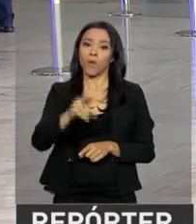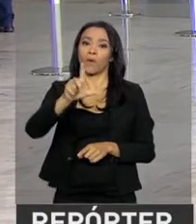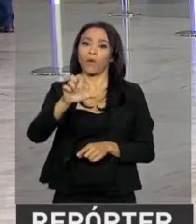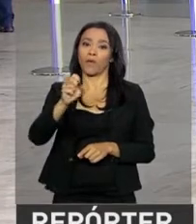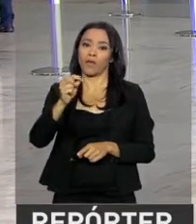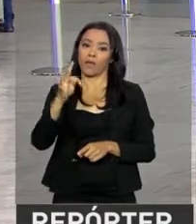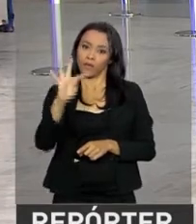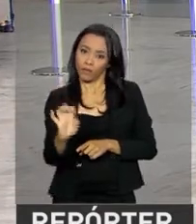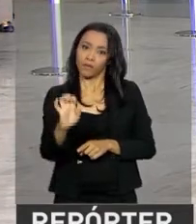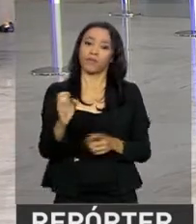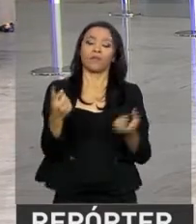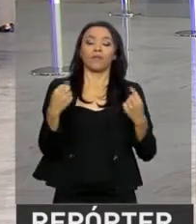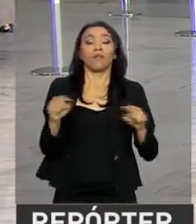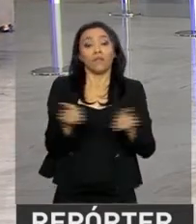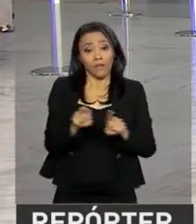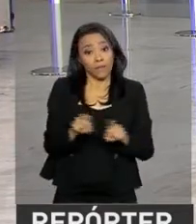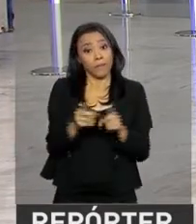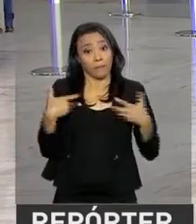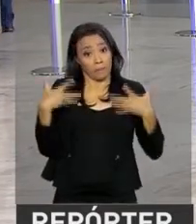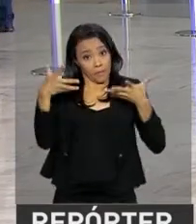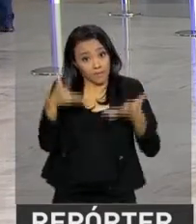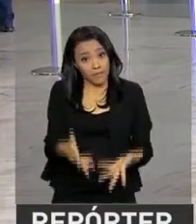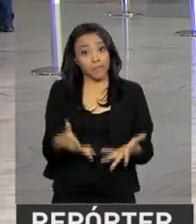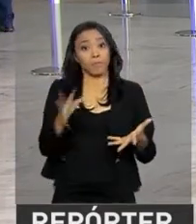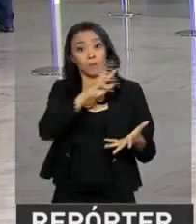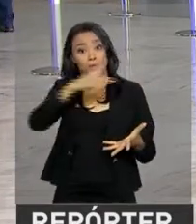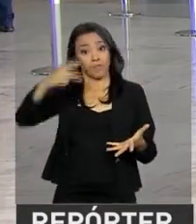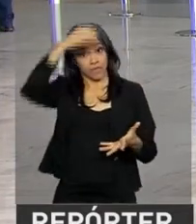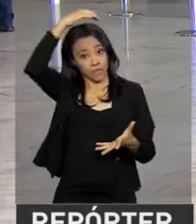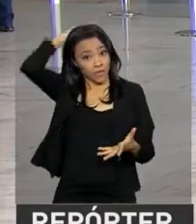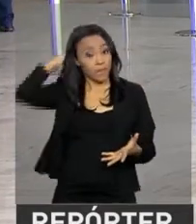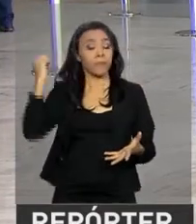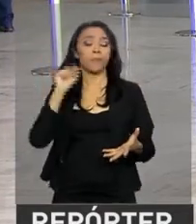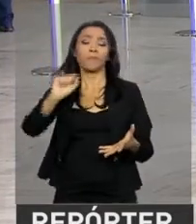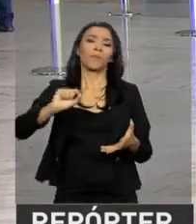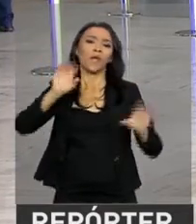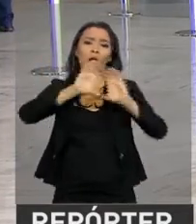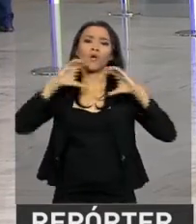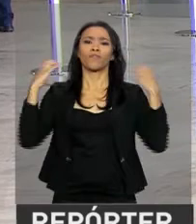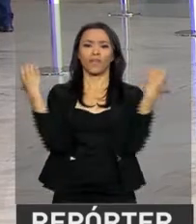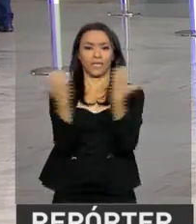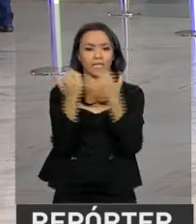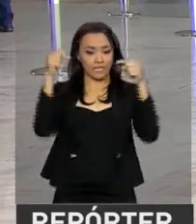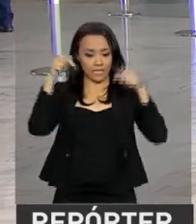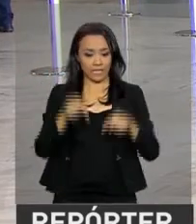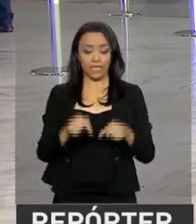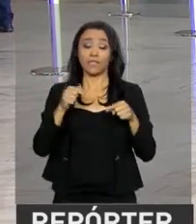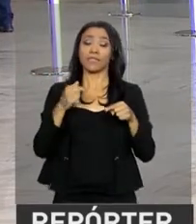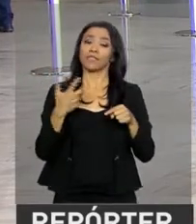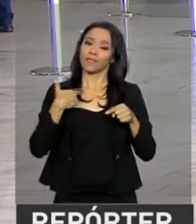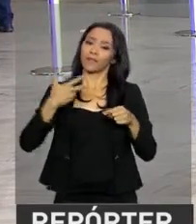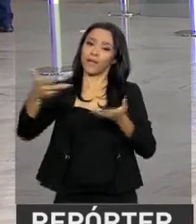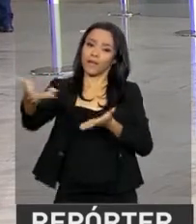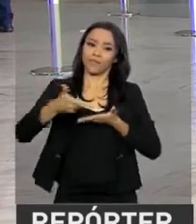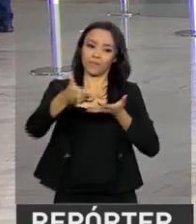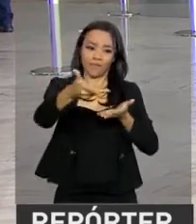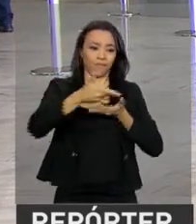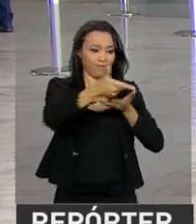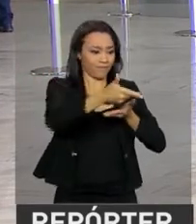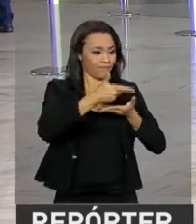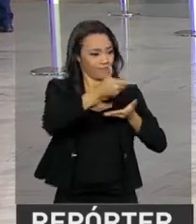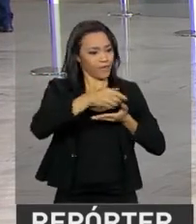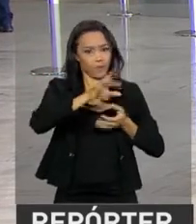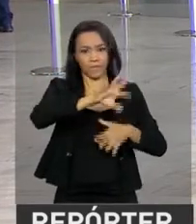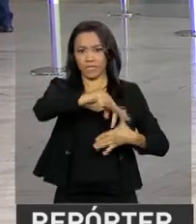comanda a agenda da conferência dos chefes de Estado e de governo da CPLP, com uma recepção oficial